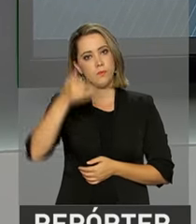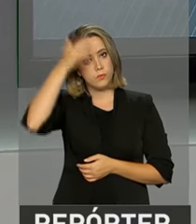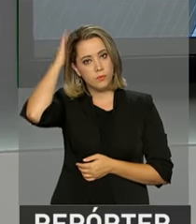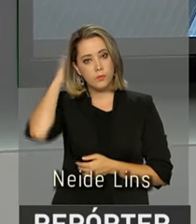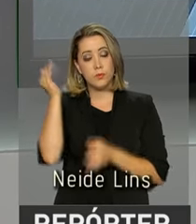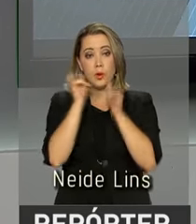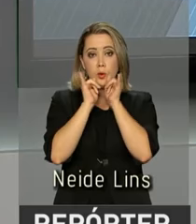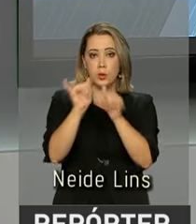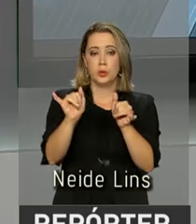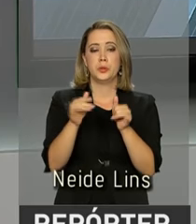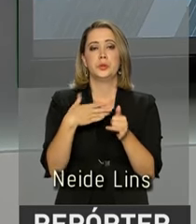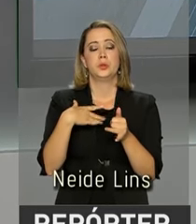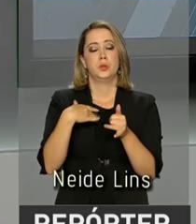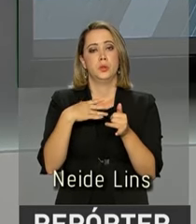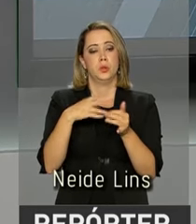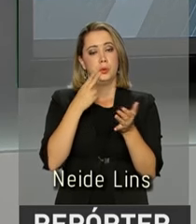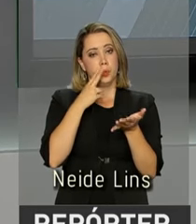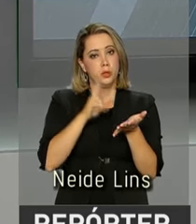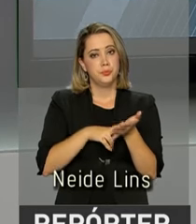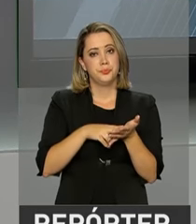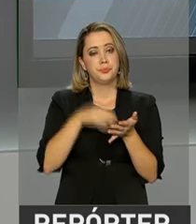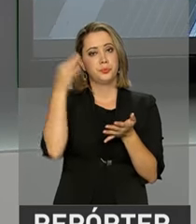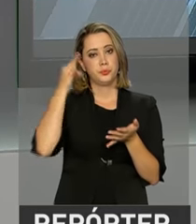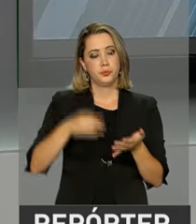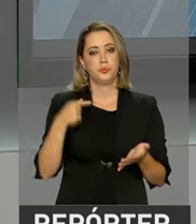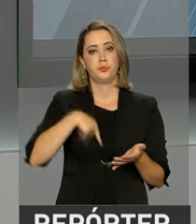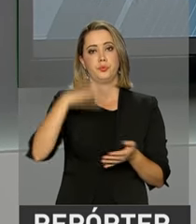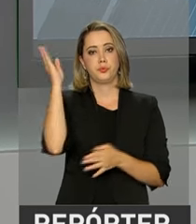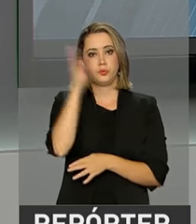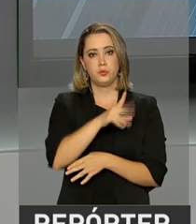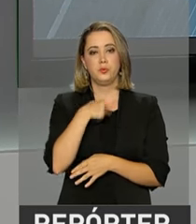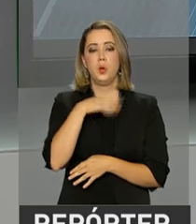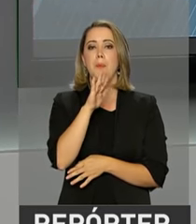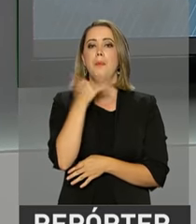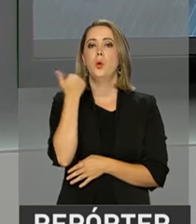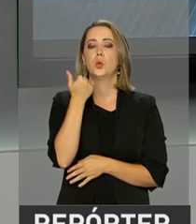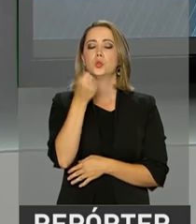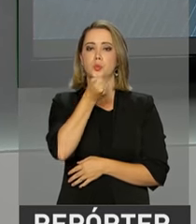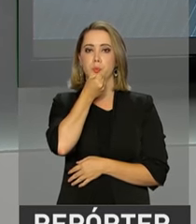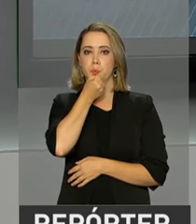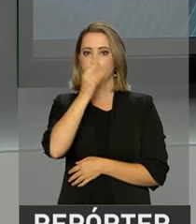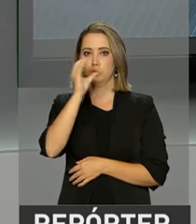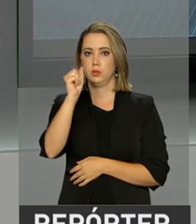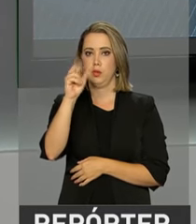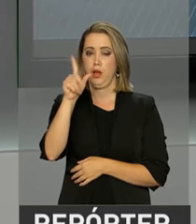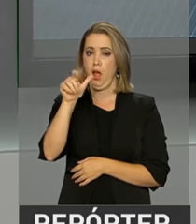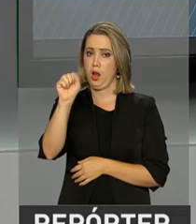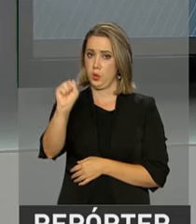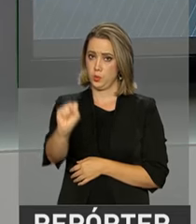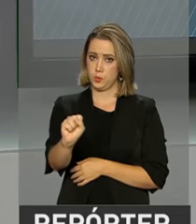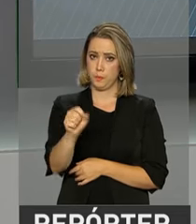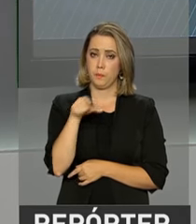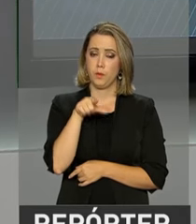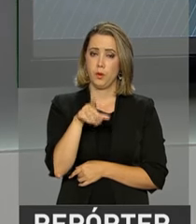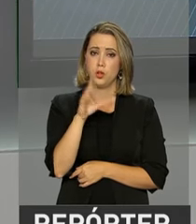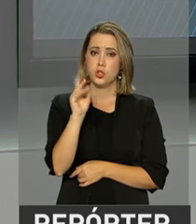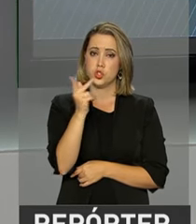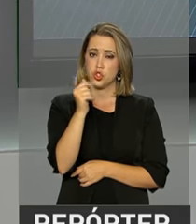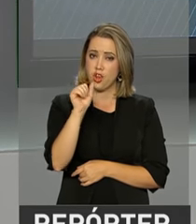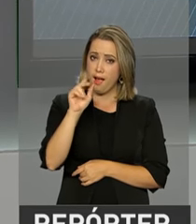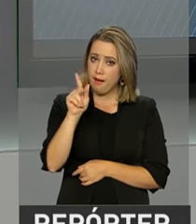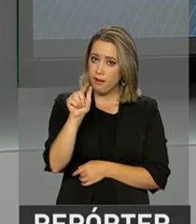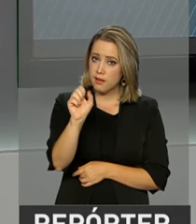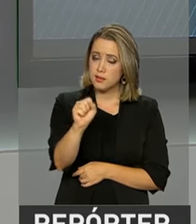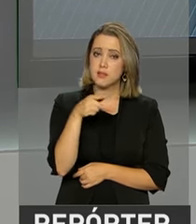Michel Temer emitiu nota oficial nesta tarde sobre a morte do jornalista Carlos Chagas. No texto, o presidente afirmou